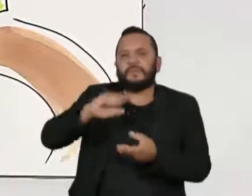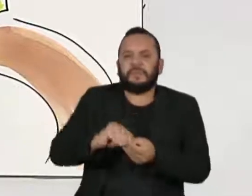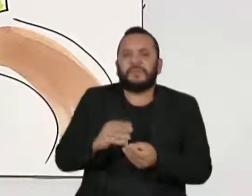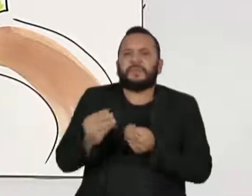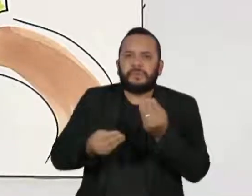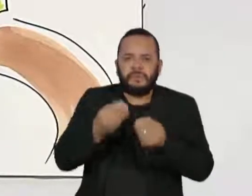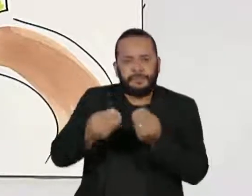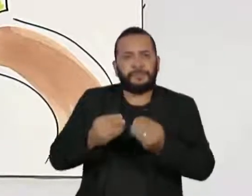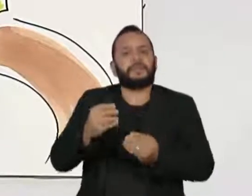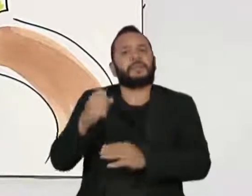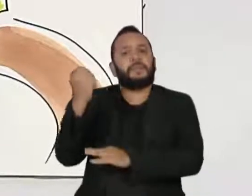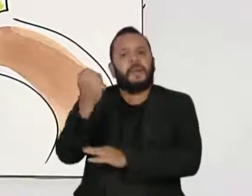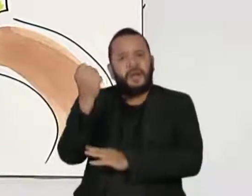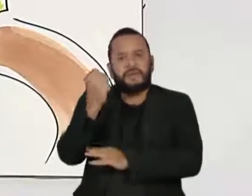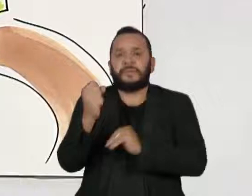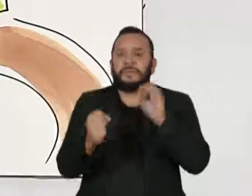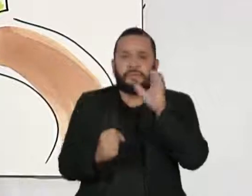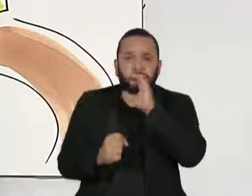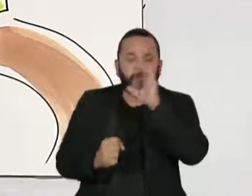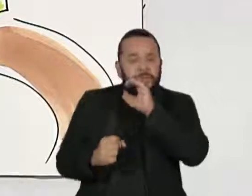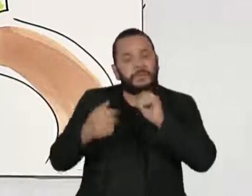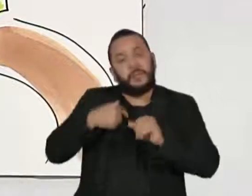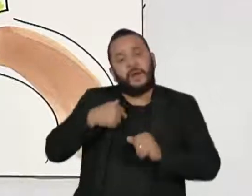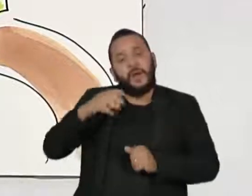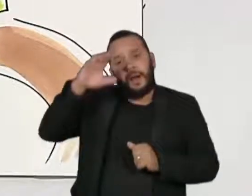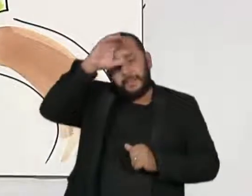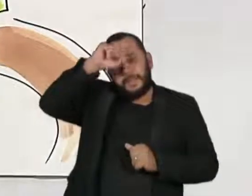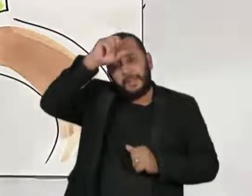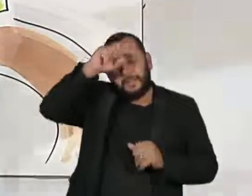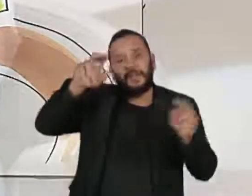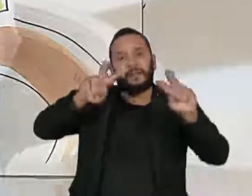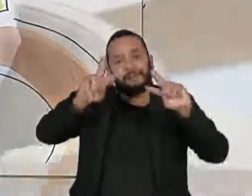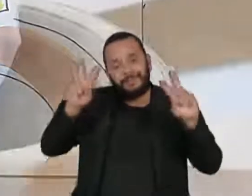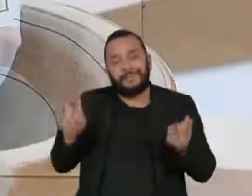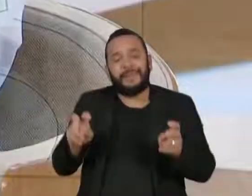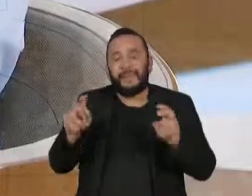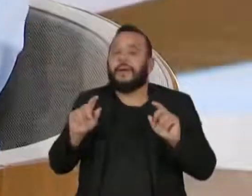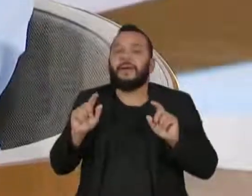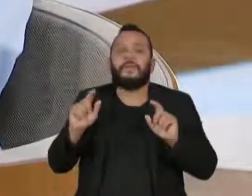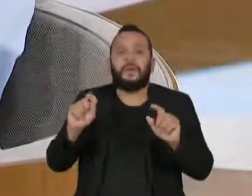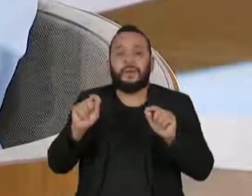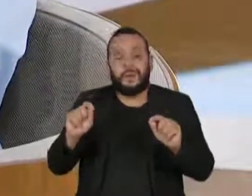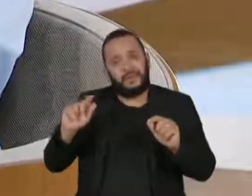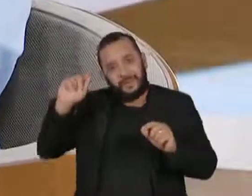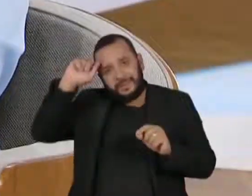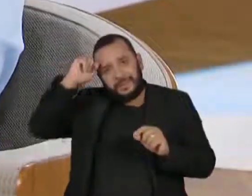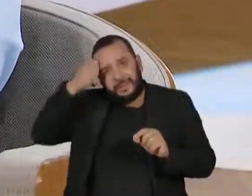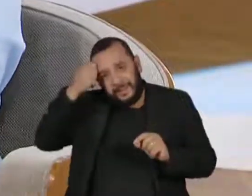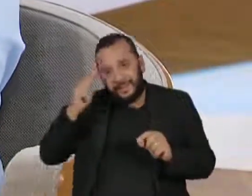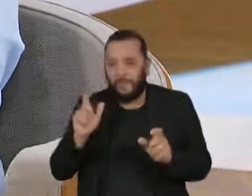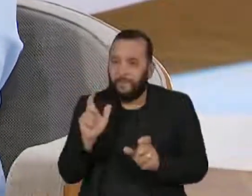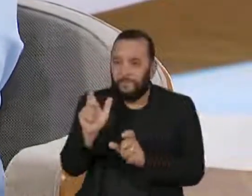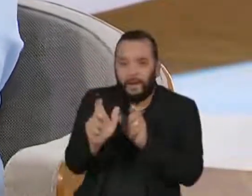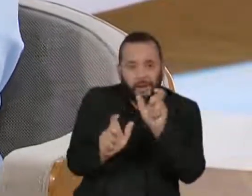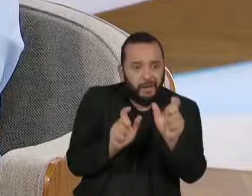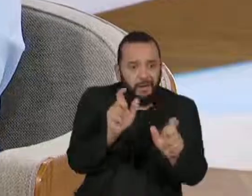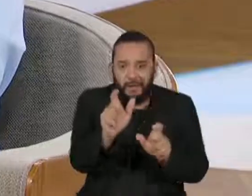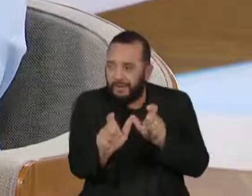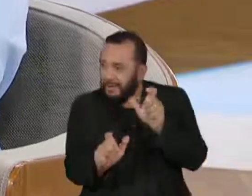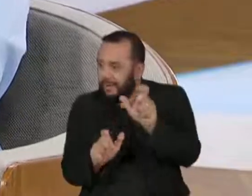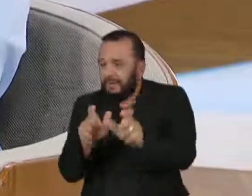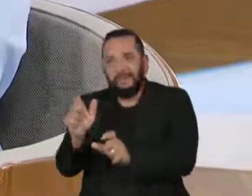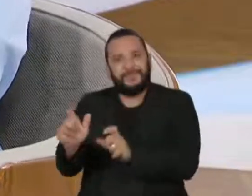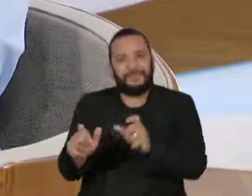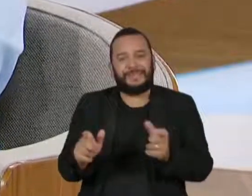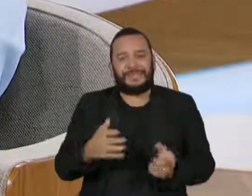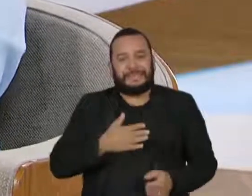como era urgente a questão do letramento racial no Brasil e como a gente tinha que falar sobre isso e como eu, como mulher